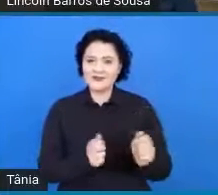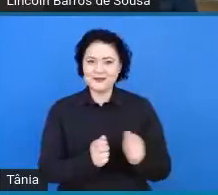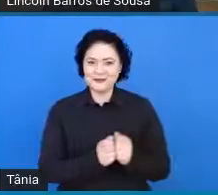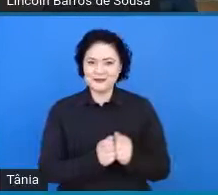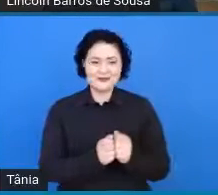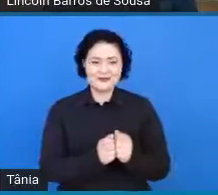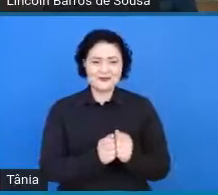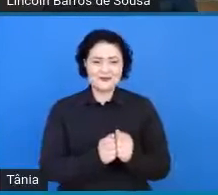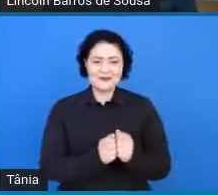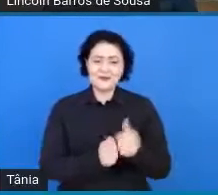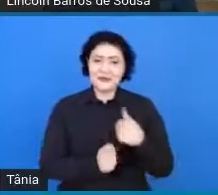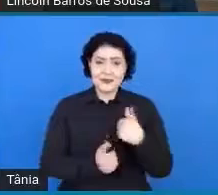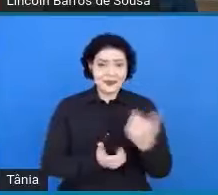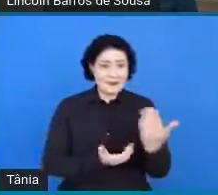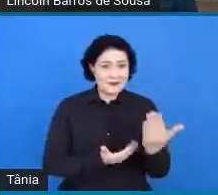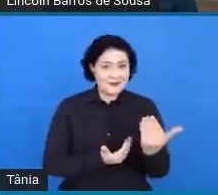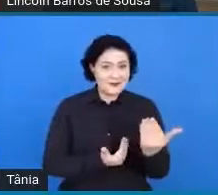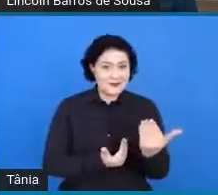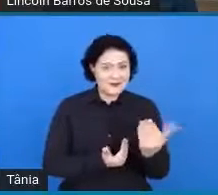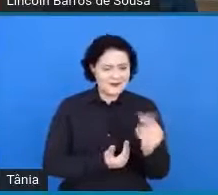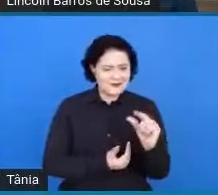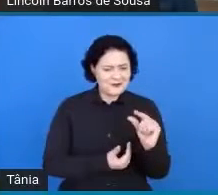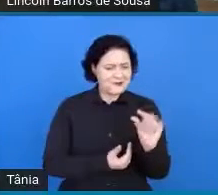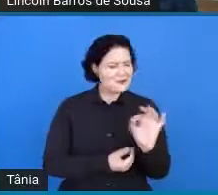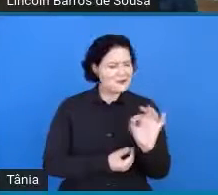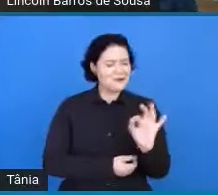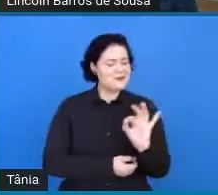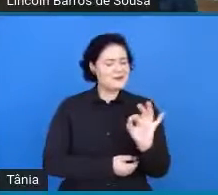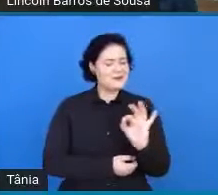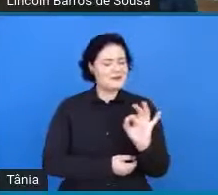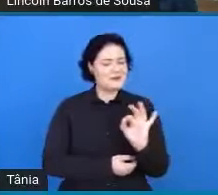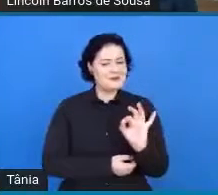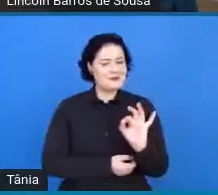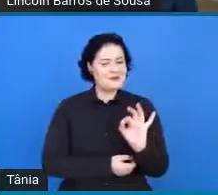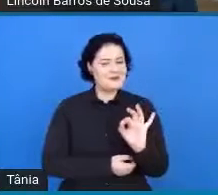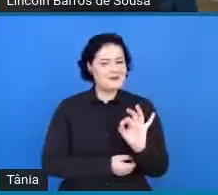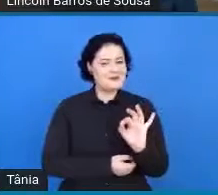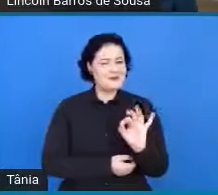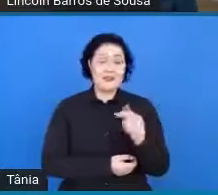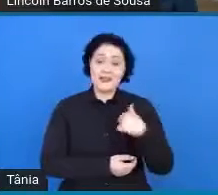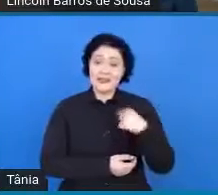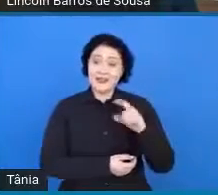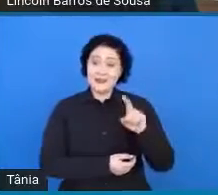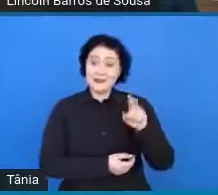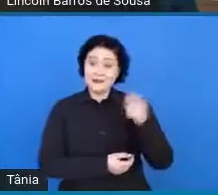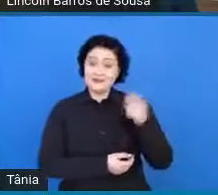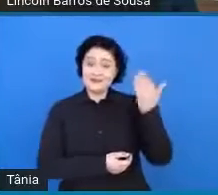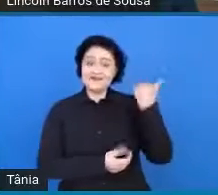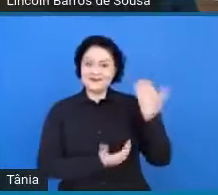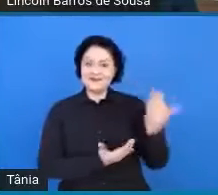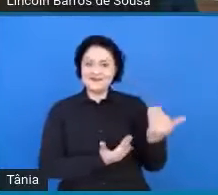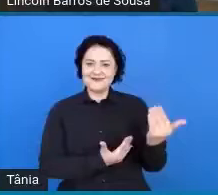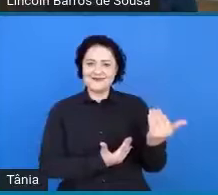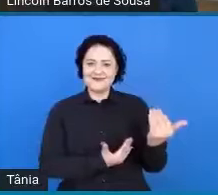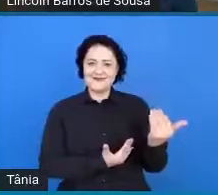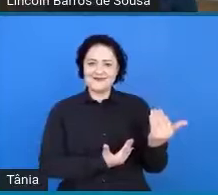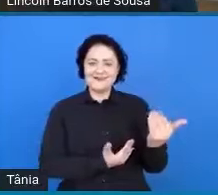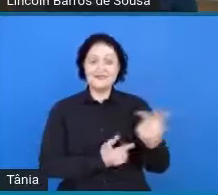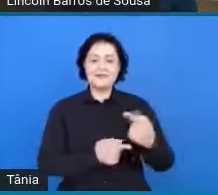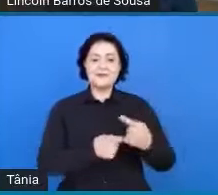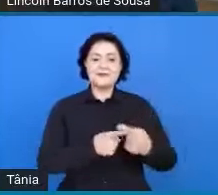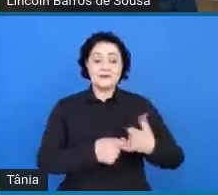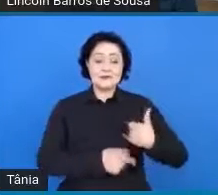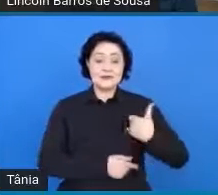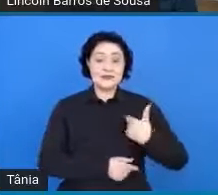não sou mais tão jovem como Malena colocou eu era jovem lá no início né os que